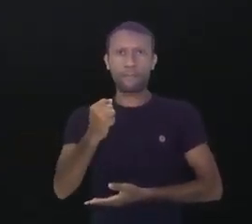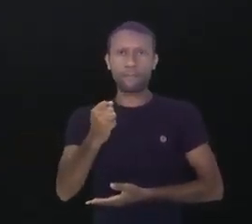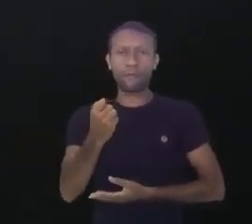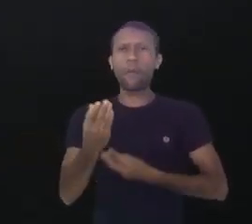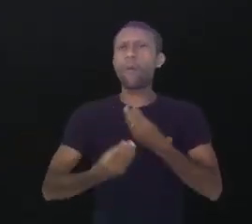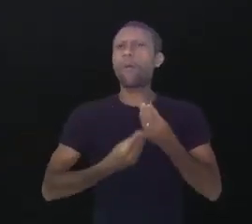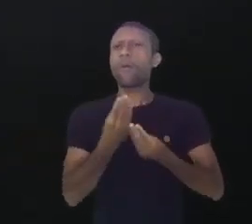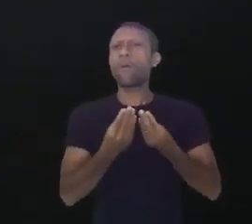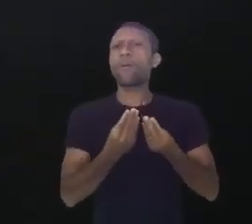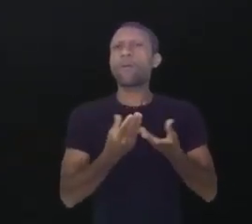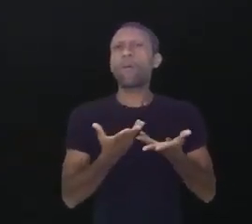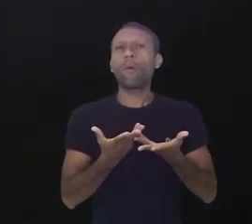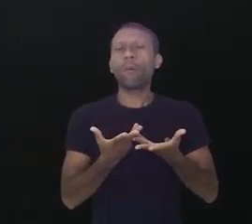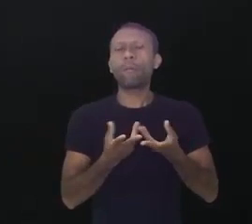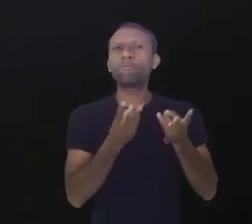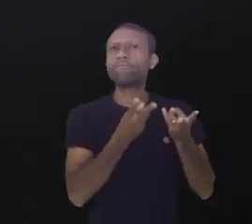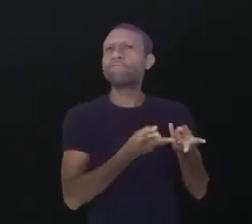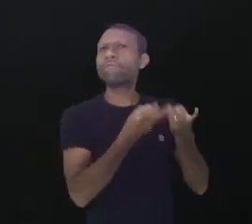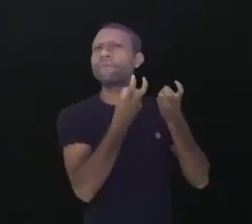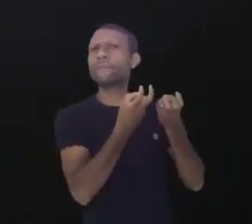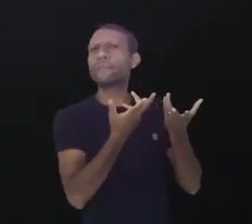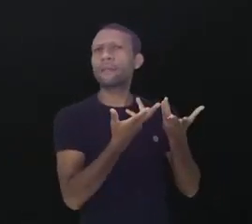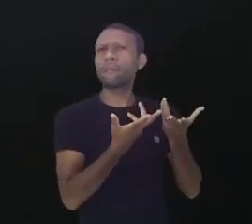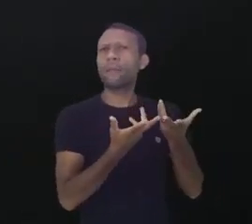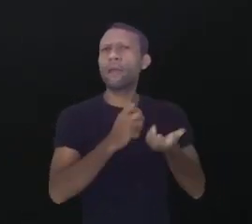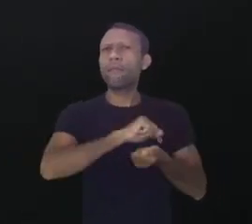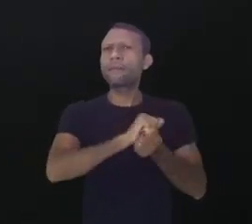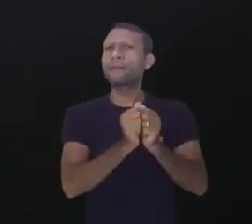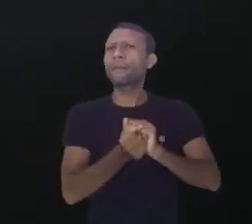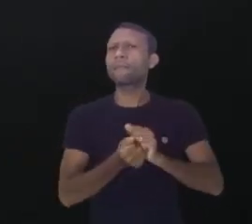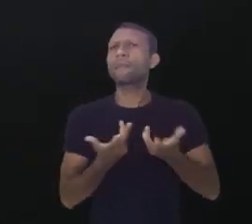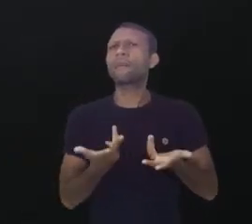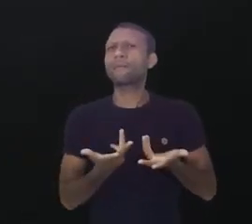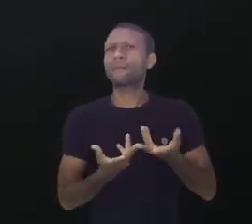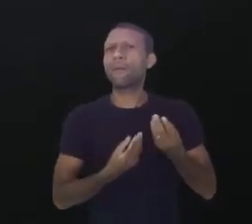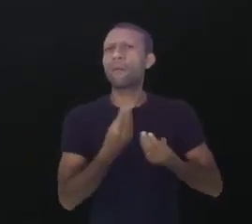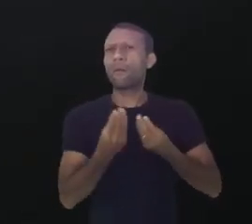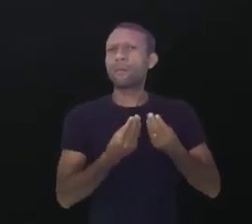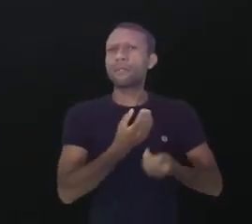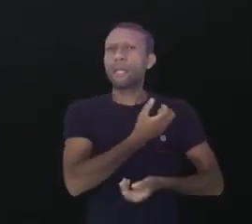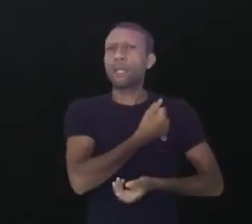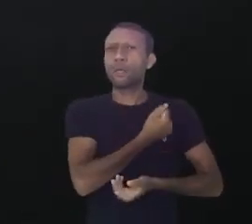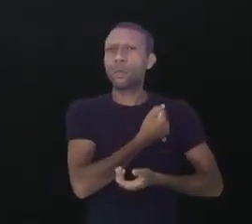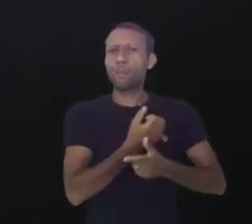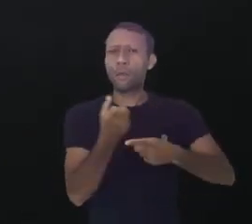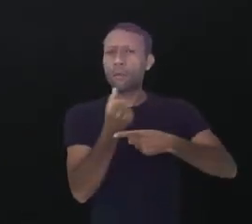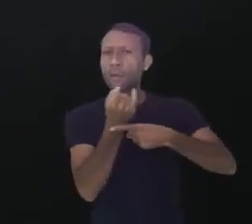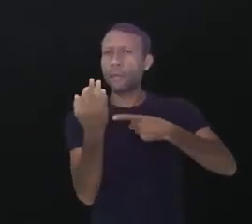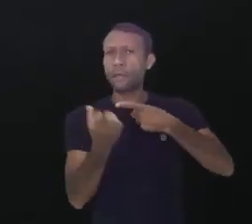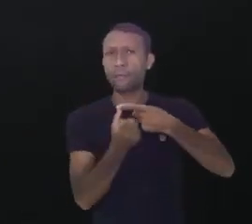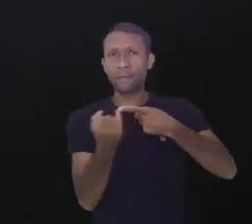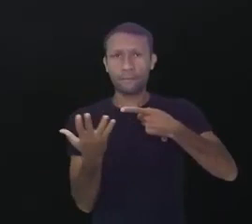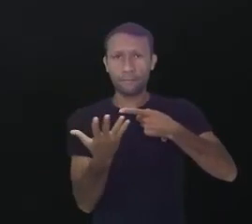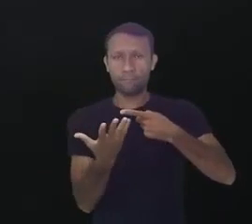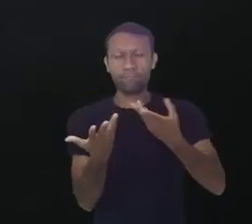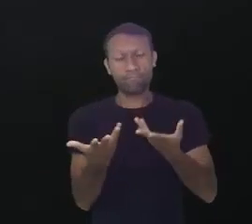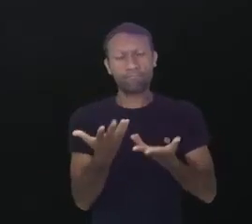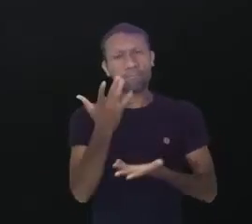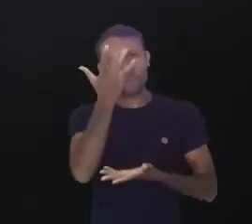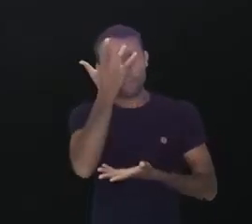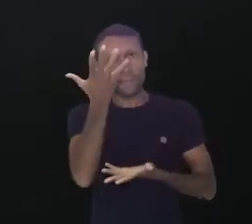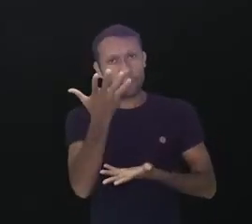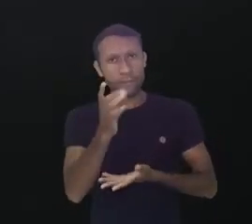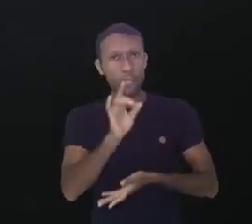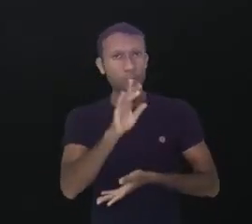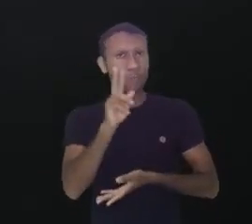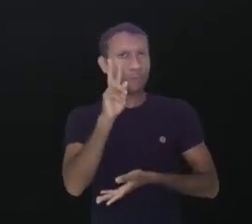361,38. Como é que eu faço para identificar, para transformar, aliás, esse número em fração? Simples. É